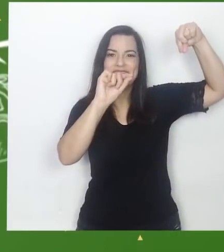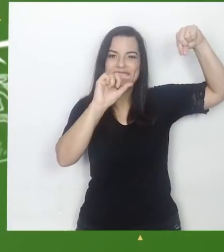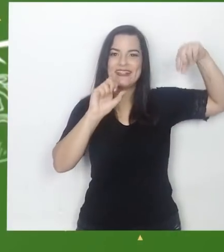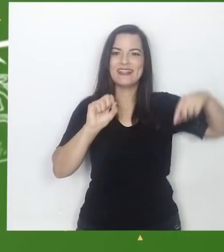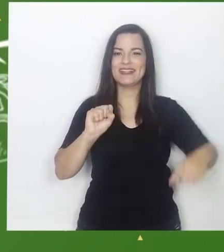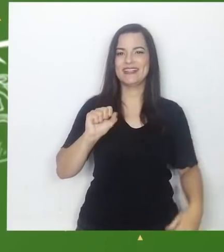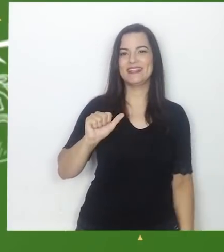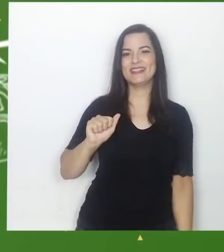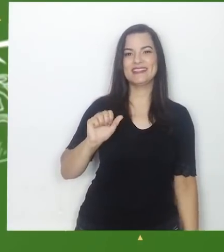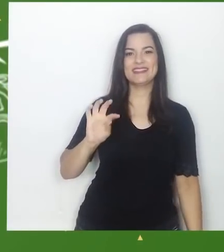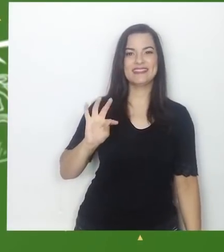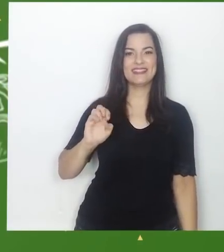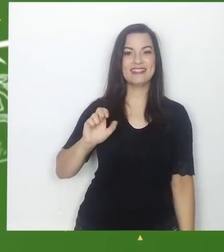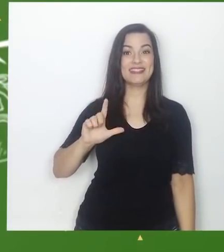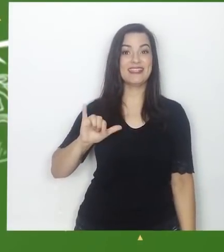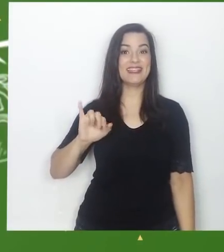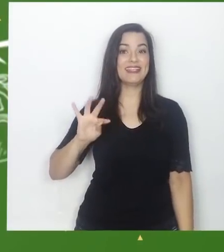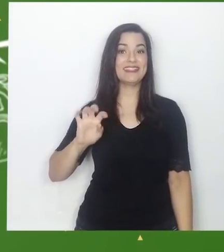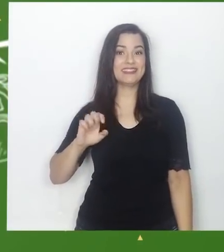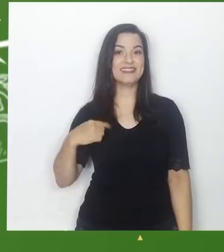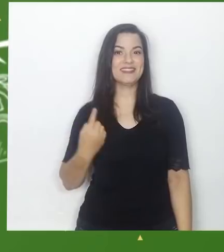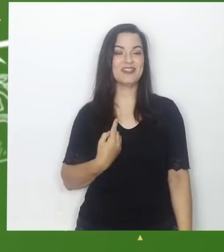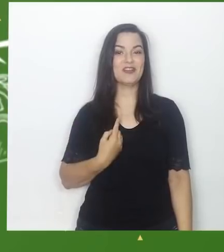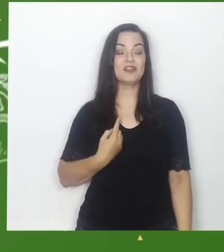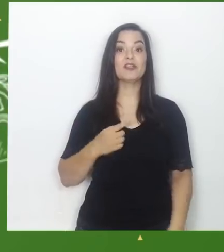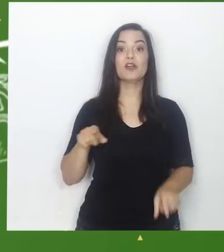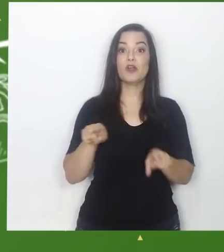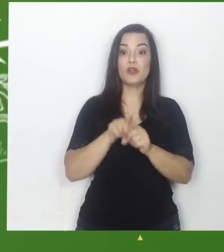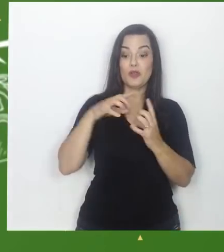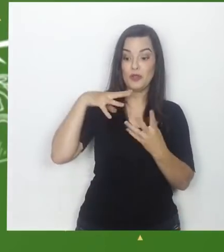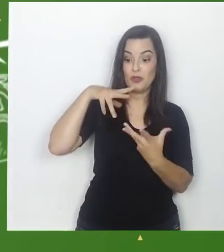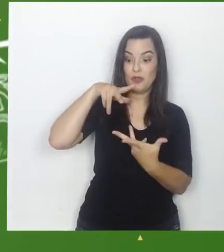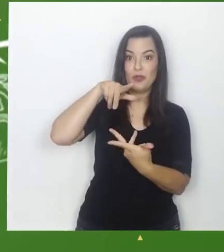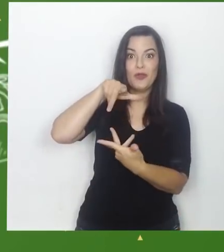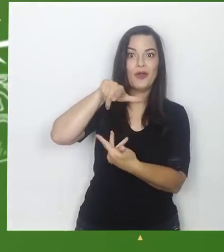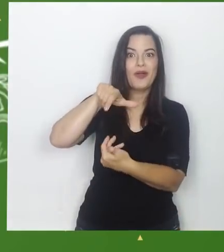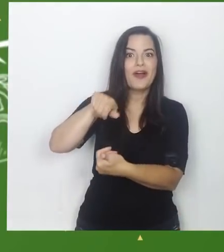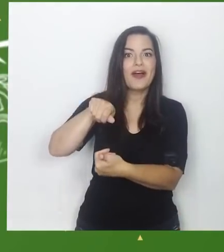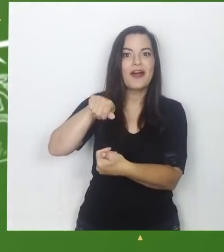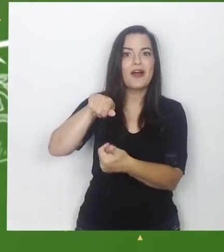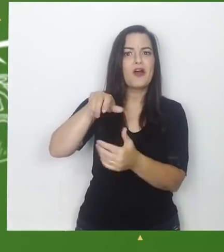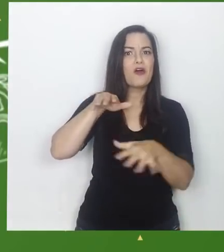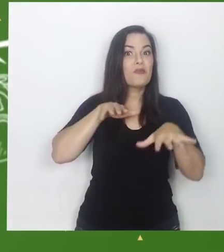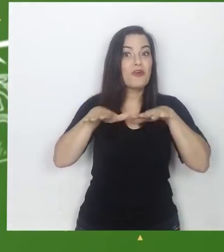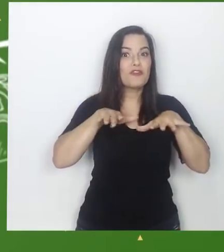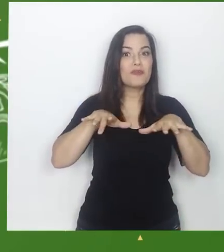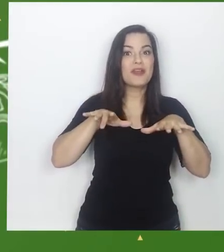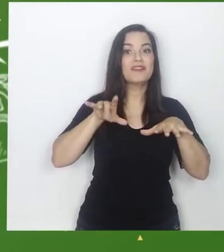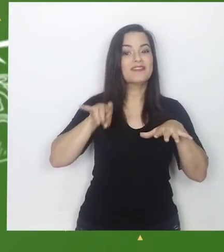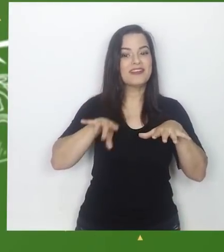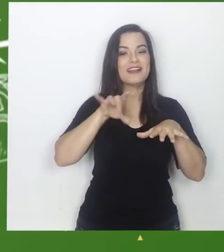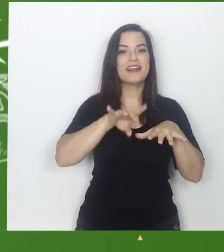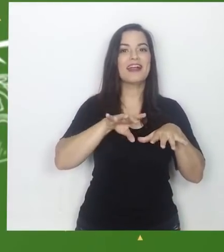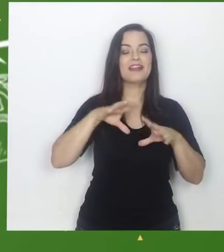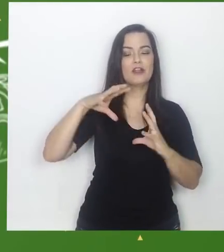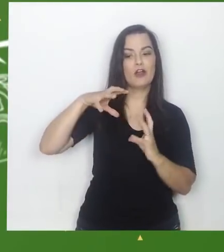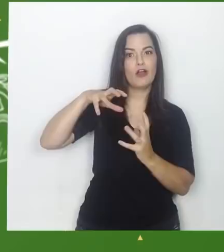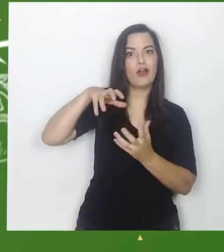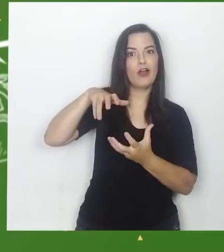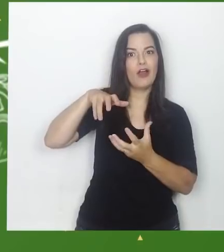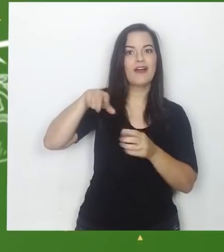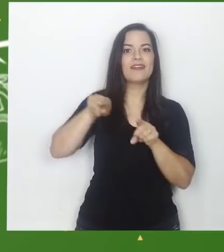satélite, os movimentos da Terra, rotação, translação. Olha quanta coisa, turma!